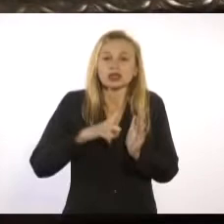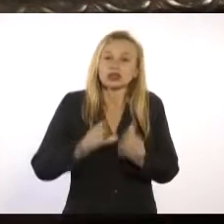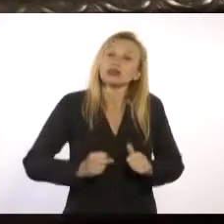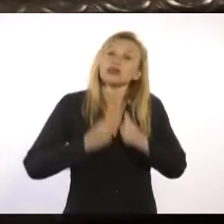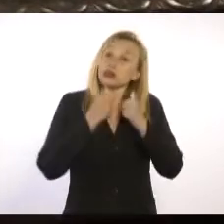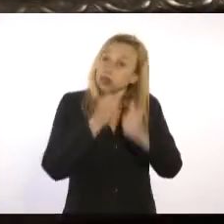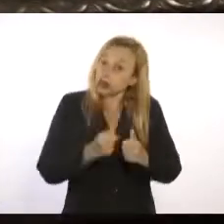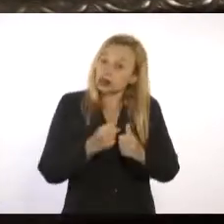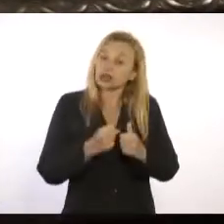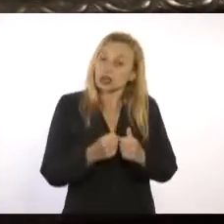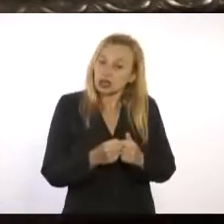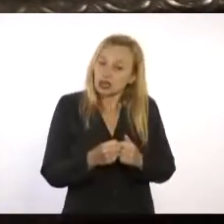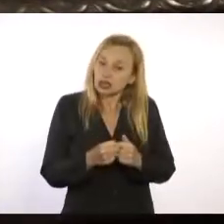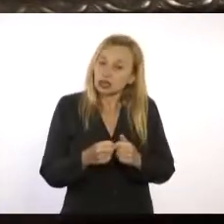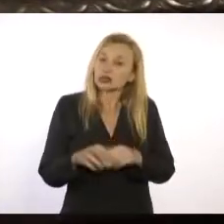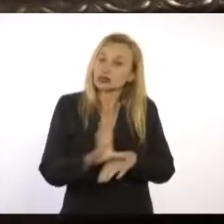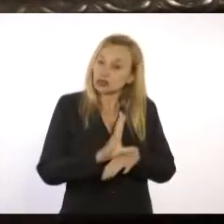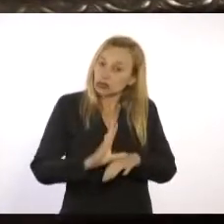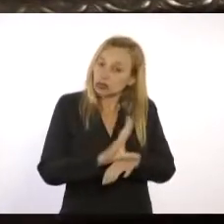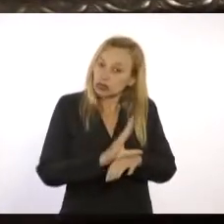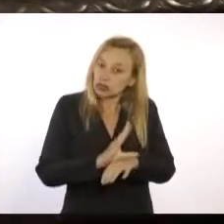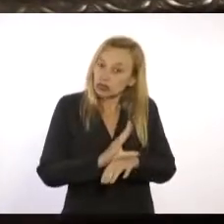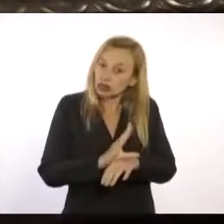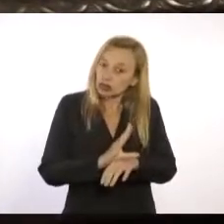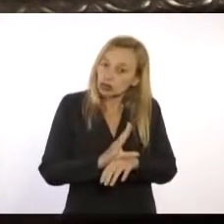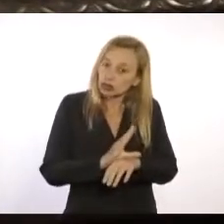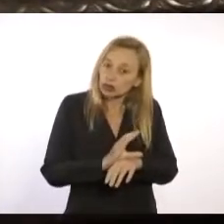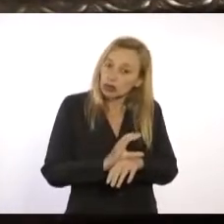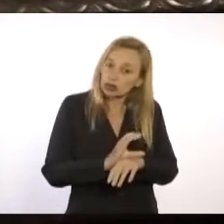poderes constitucionalmente